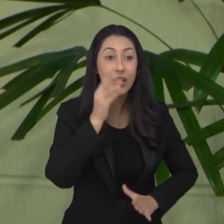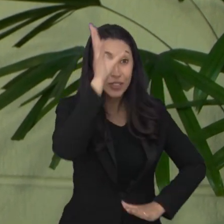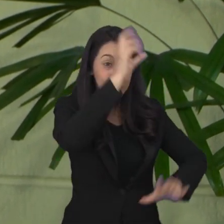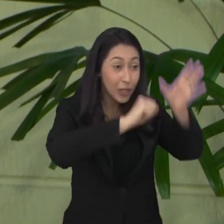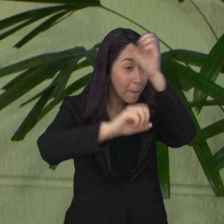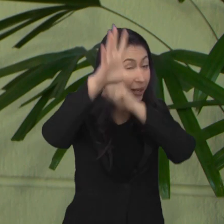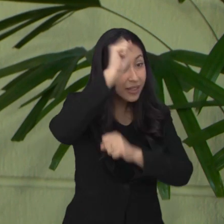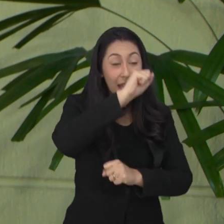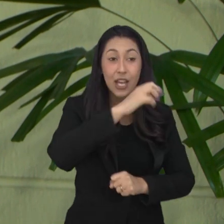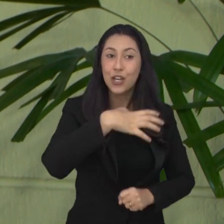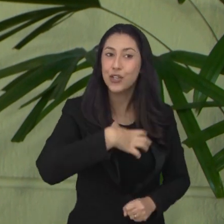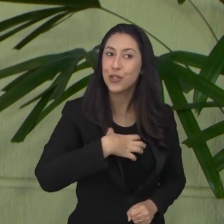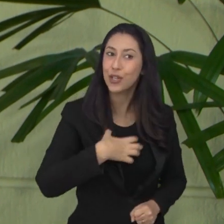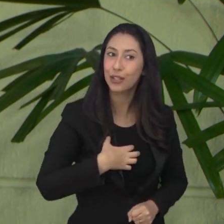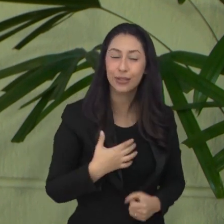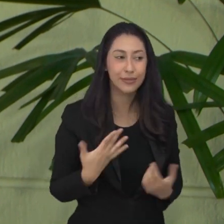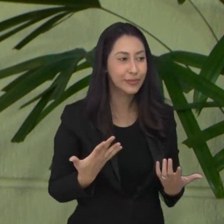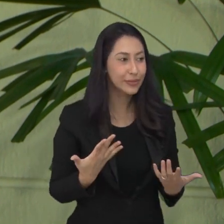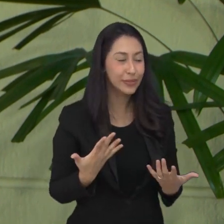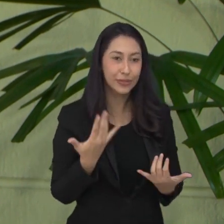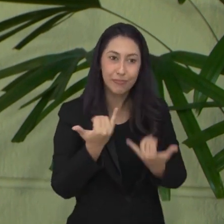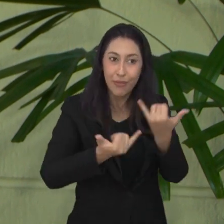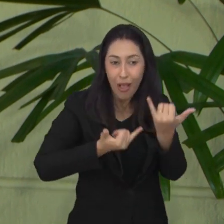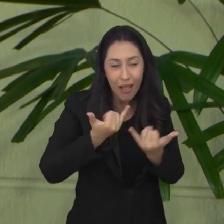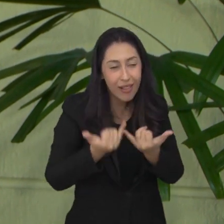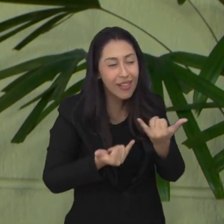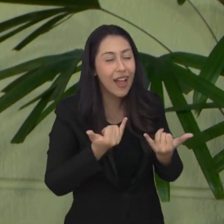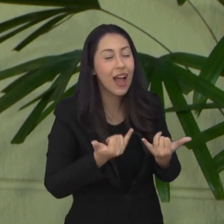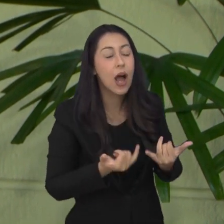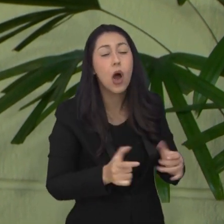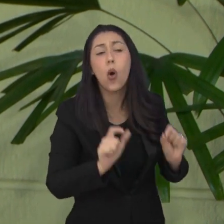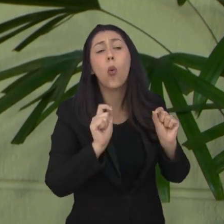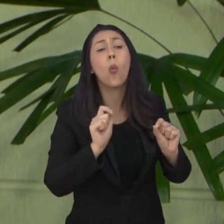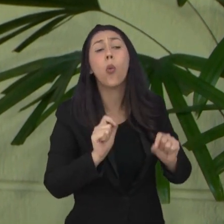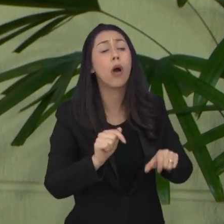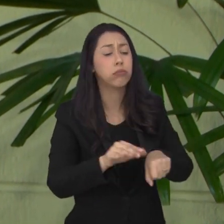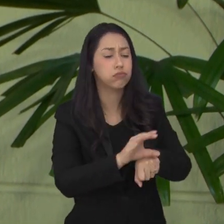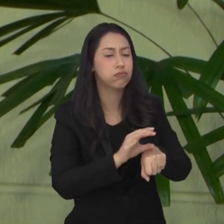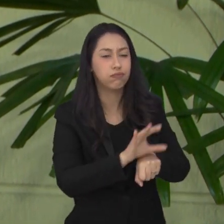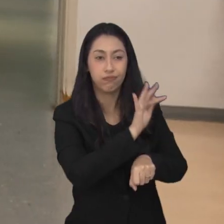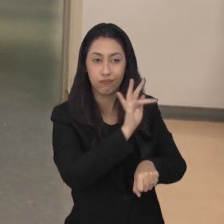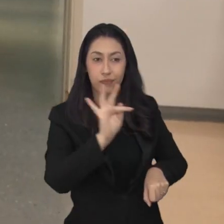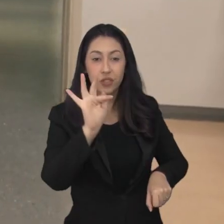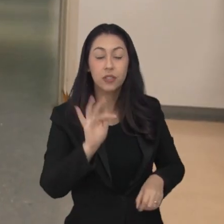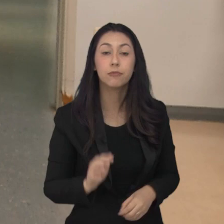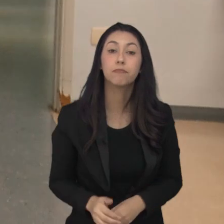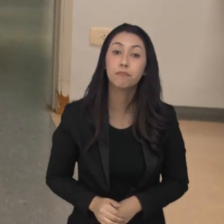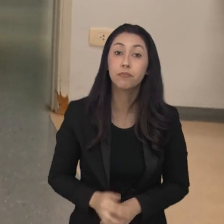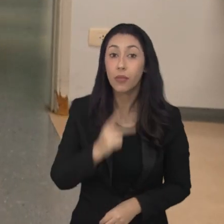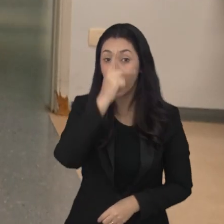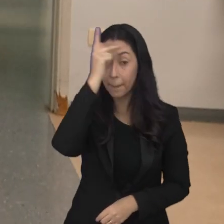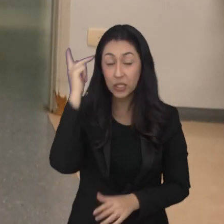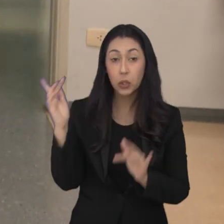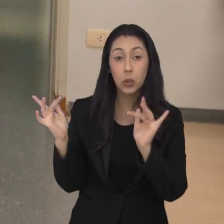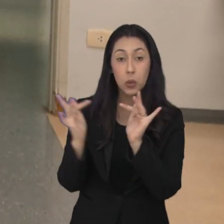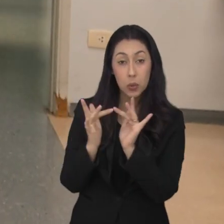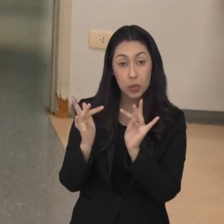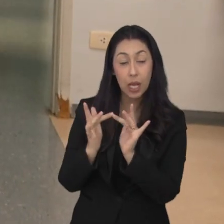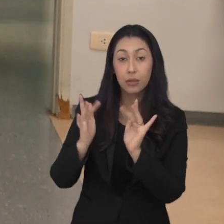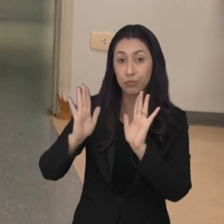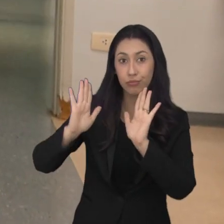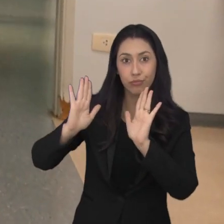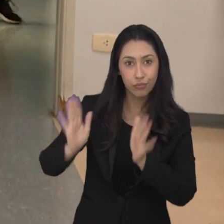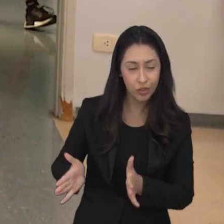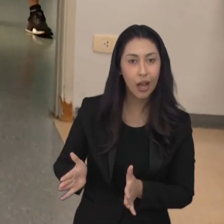uma forma alegre e divertida o que é realmente a Constituição brasileira. Para quem tem contato frequente com